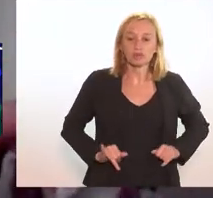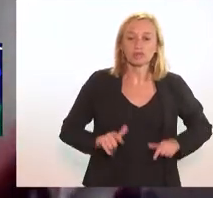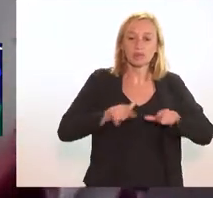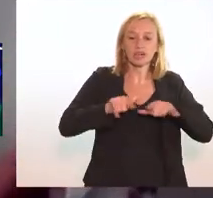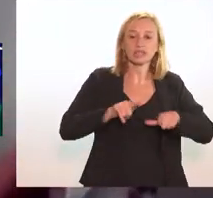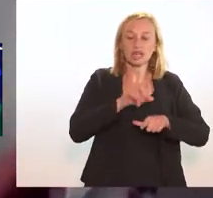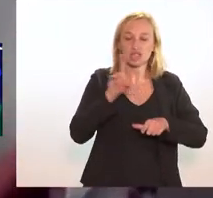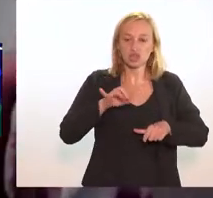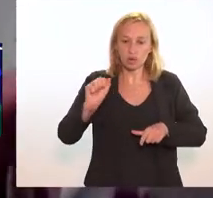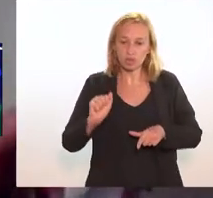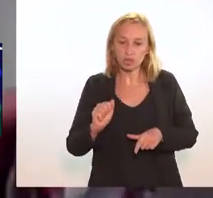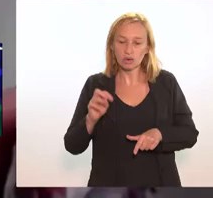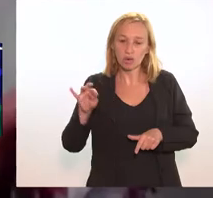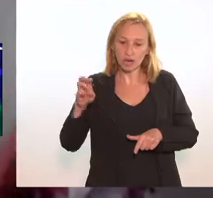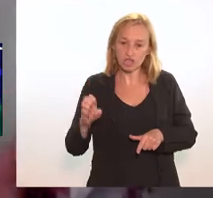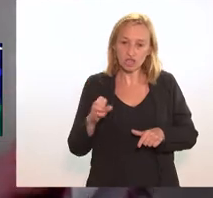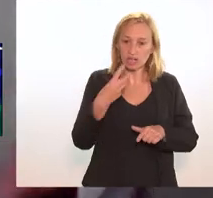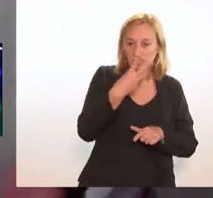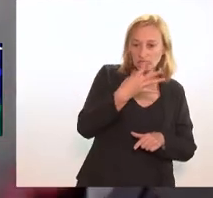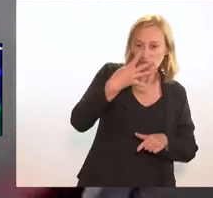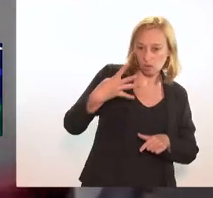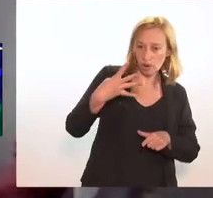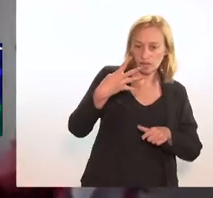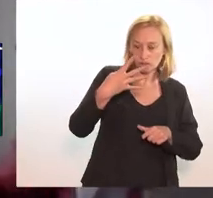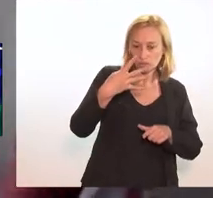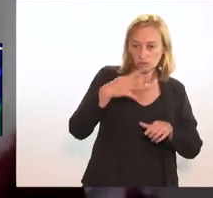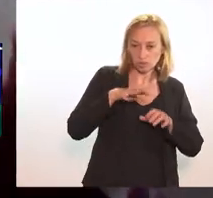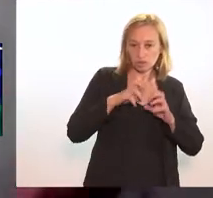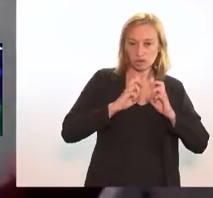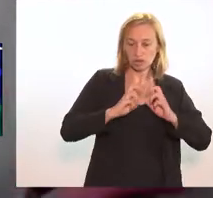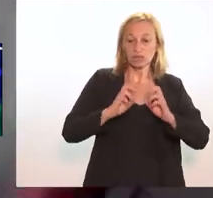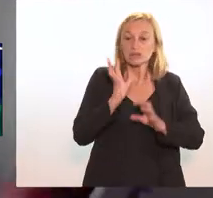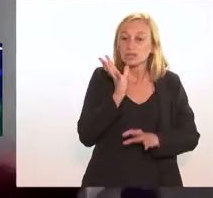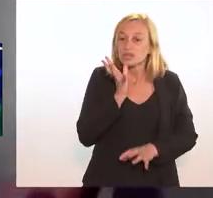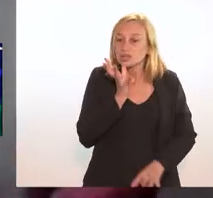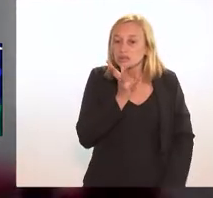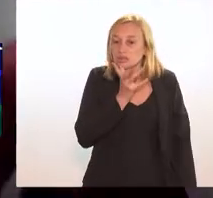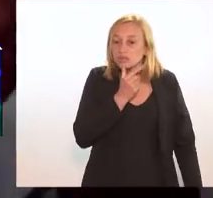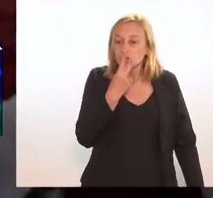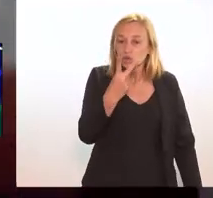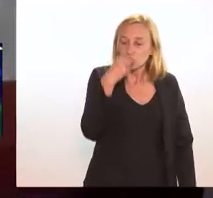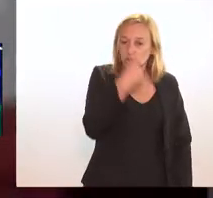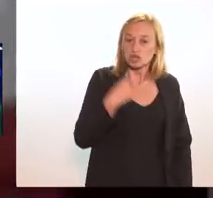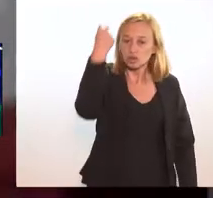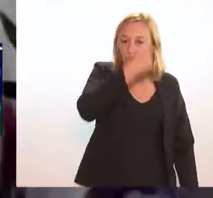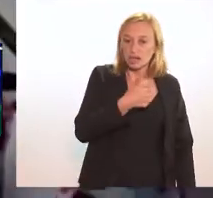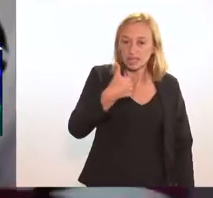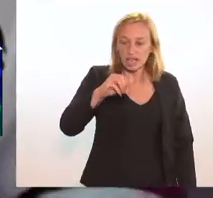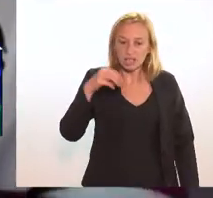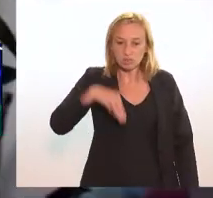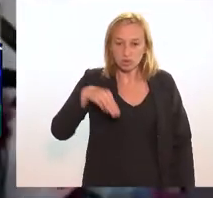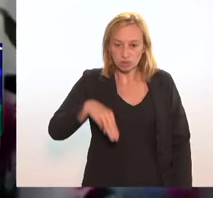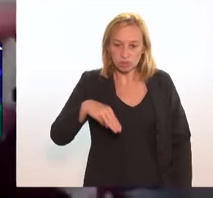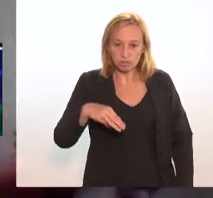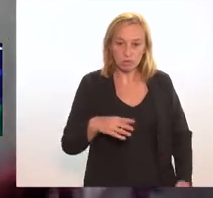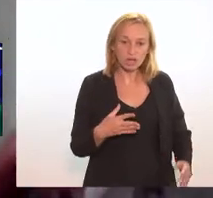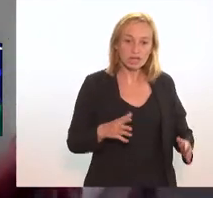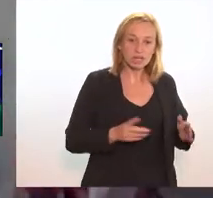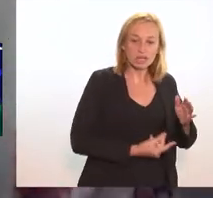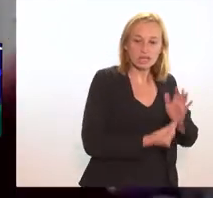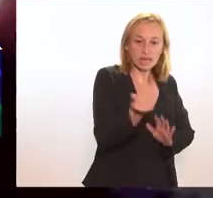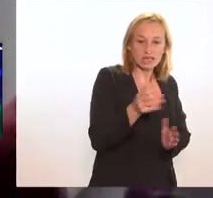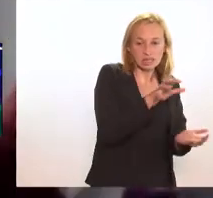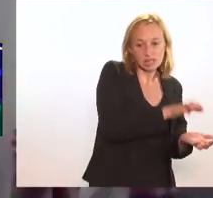que são 34 estações, demora 2 horas e 10 minutos para sair de Santa Cruz e chegar à Central do Brasil. Sabe por